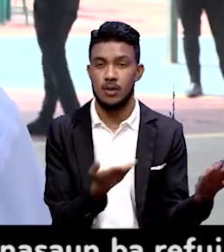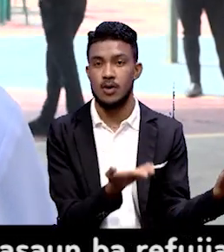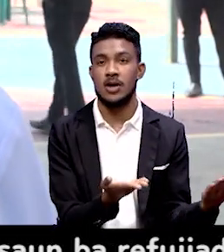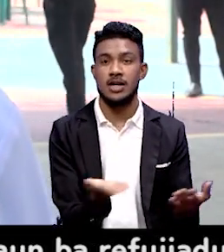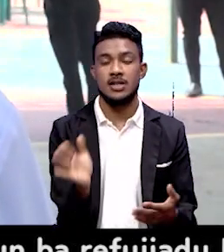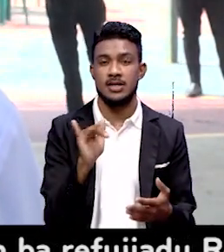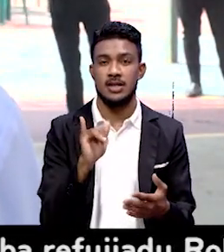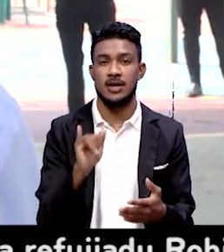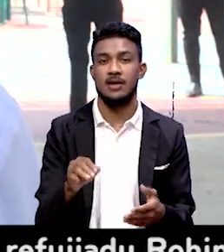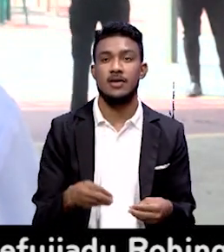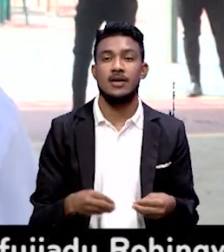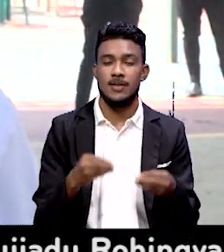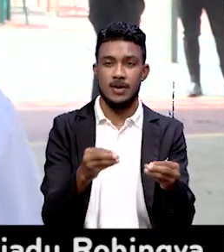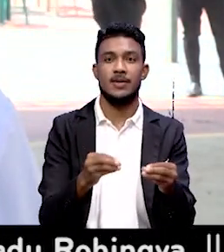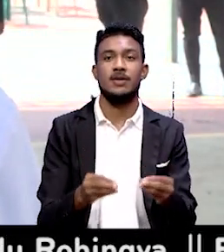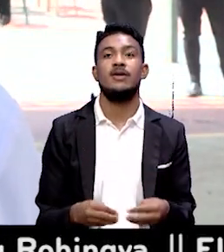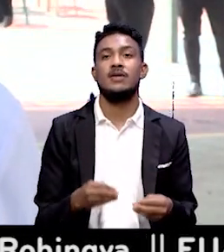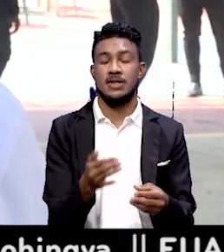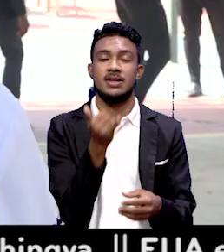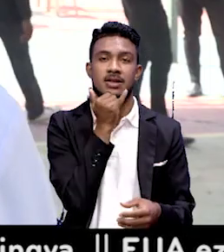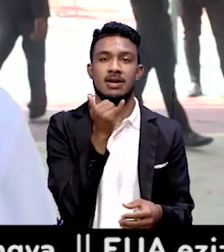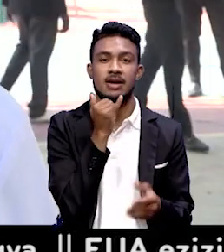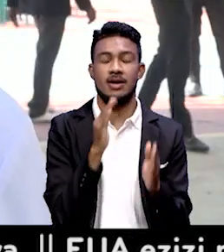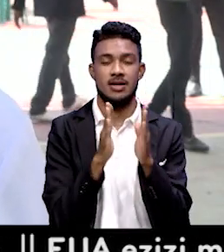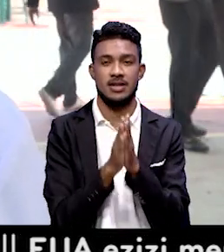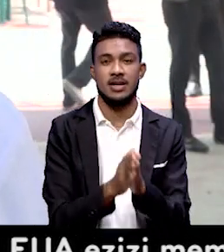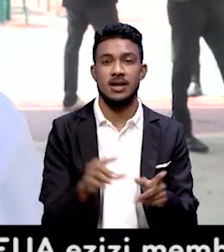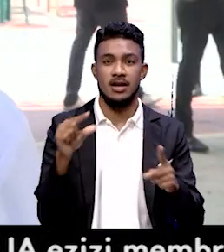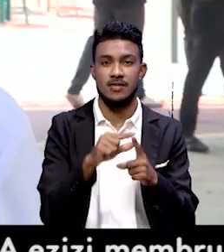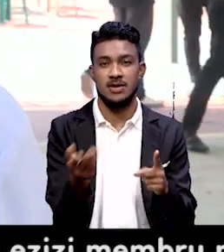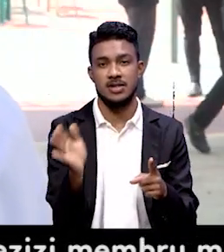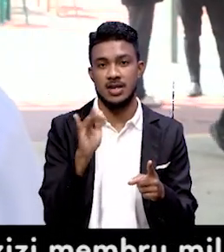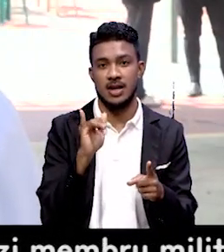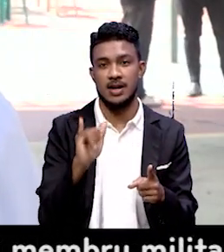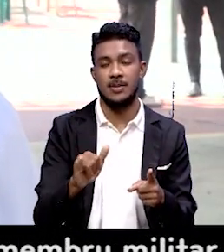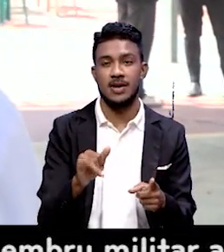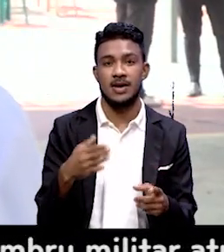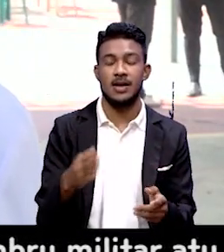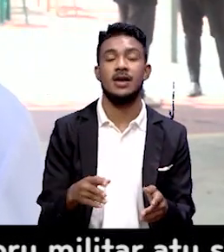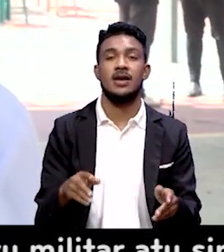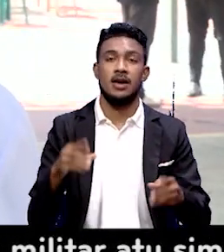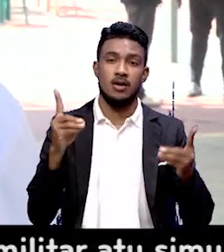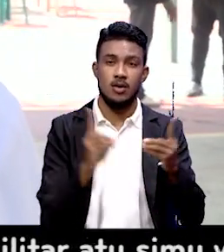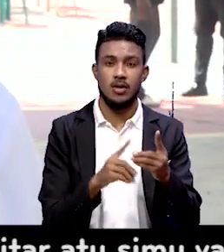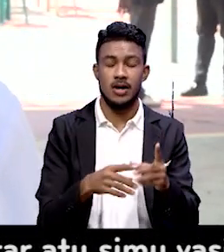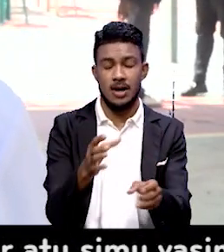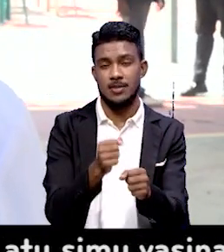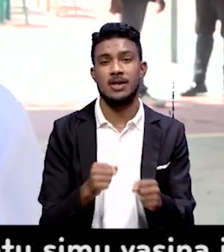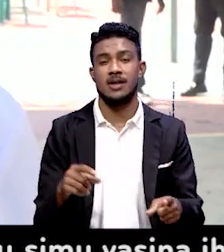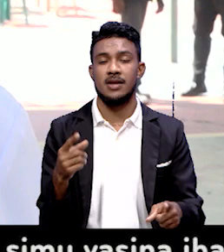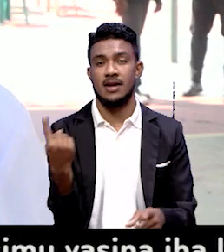hateni ha cribi sala. Fier maroma ha cribi sala. Lia fone besir ha kuti loron krisma ninian, sira be karmite ne fatin, e